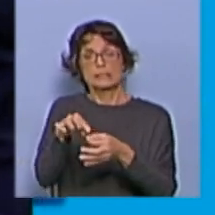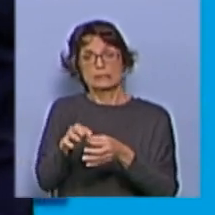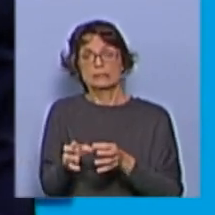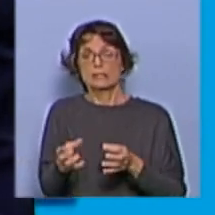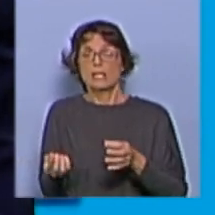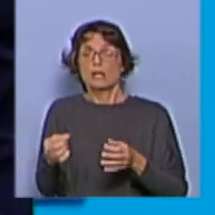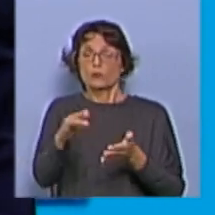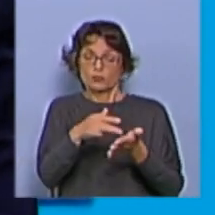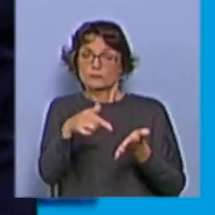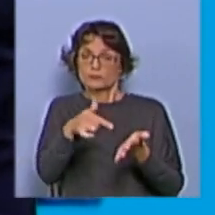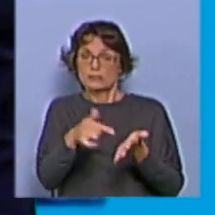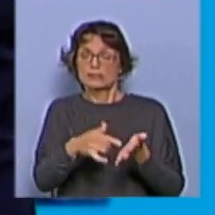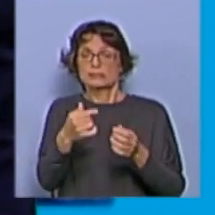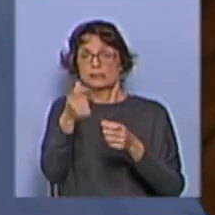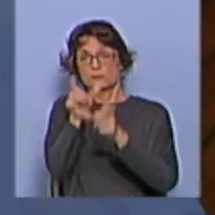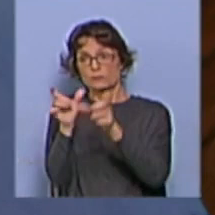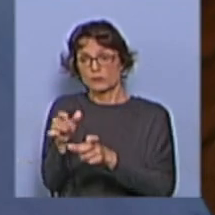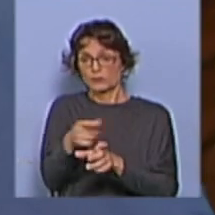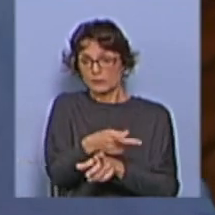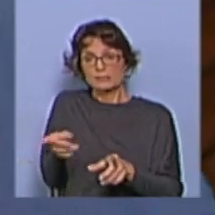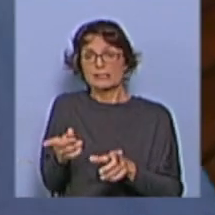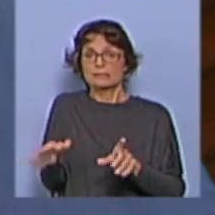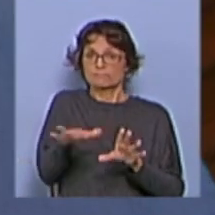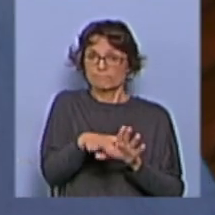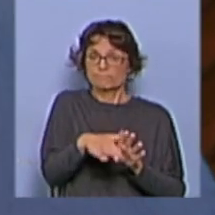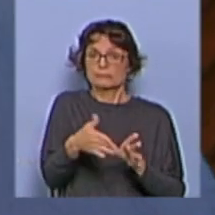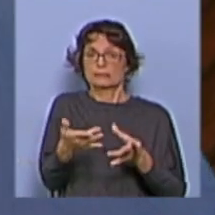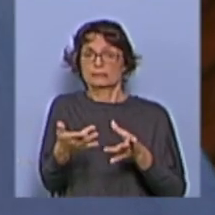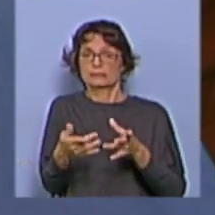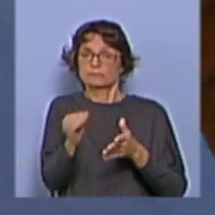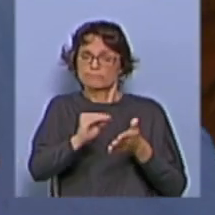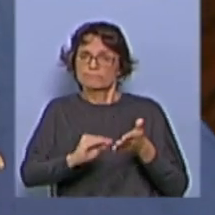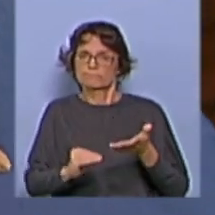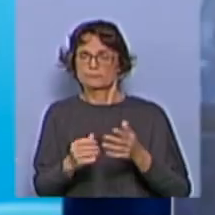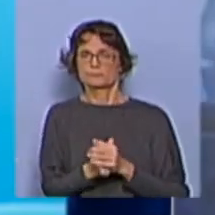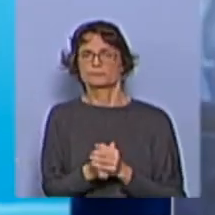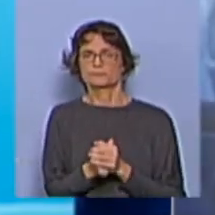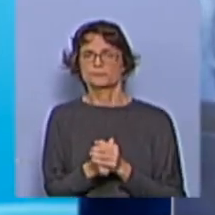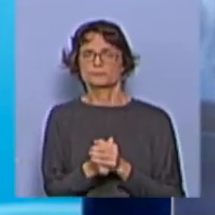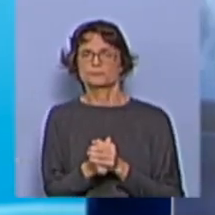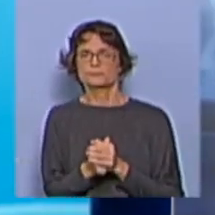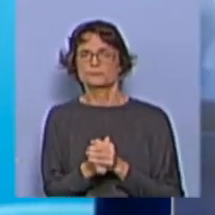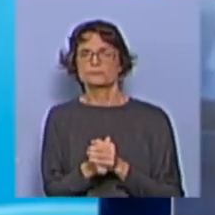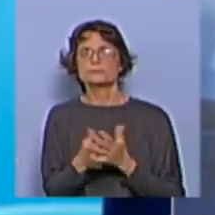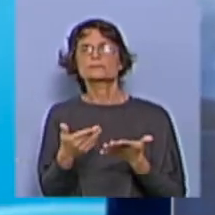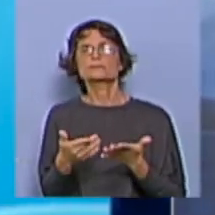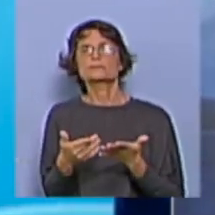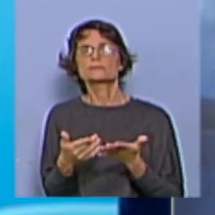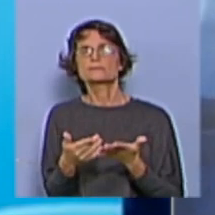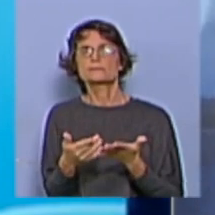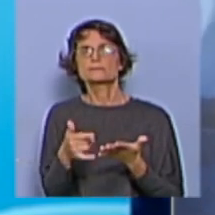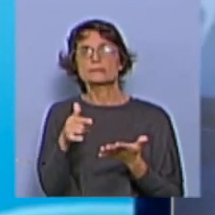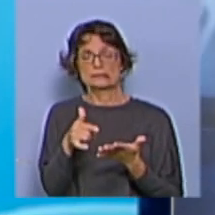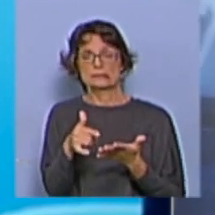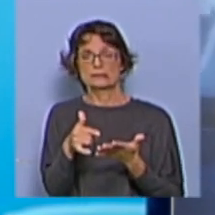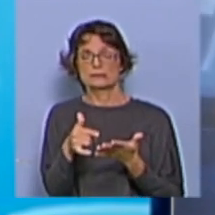livro para responder ao como é que tudo começou, que é a primeira parte do livro, de facto. E vai ser necessário passar por aí, por essa